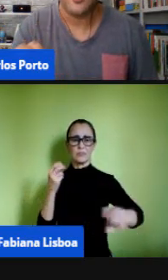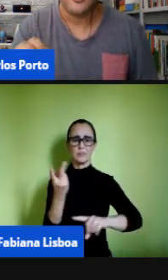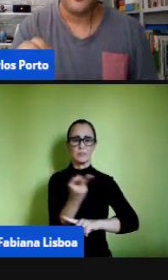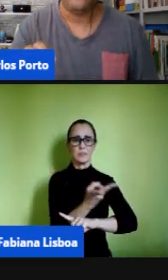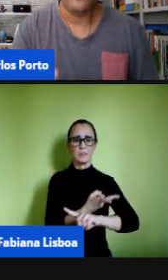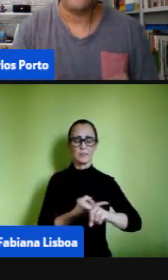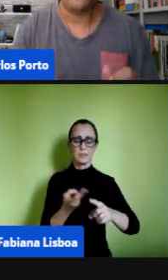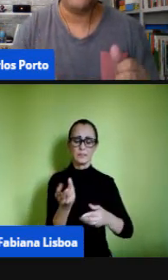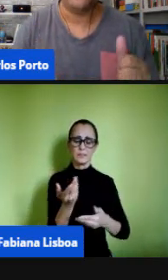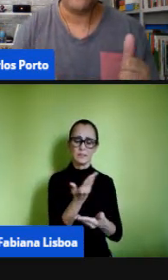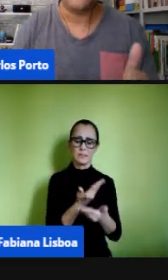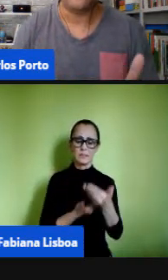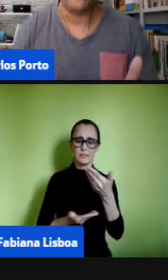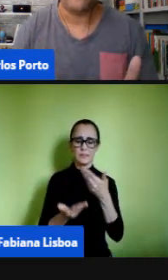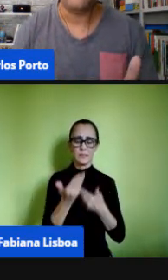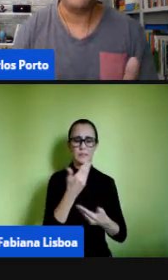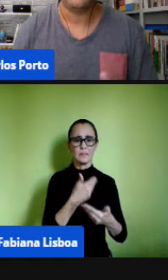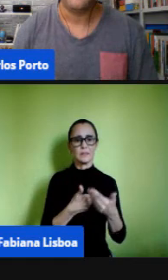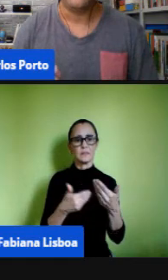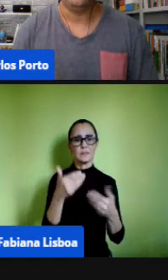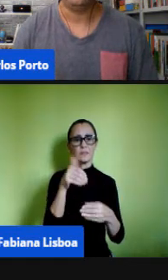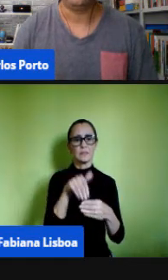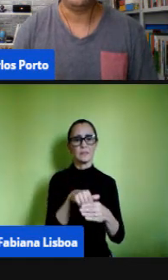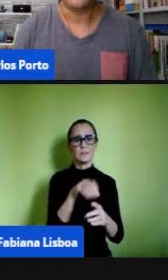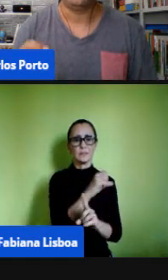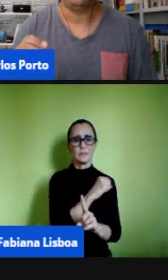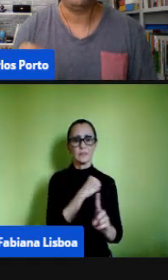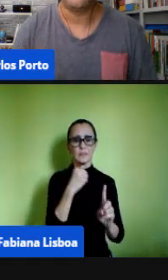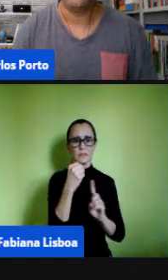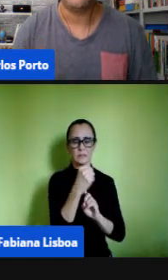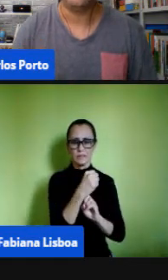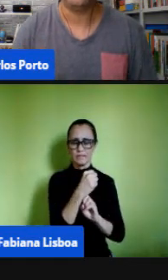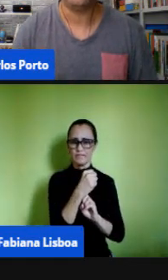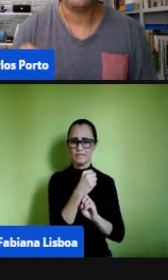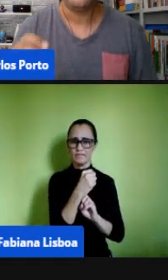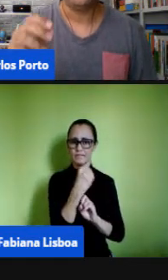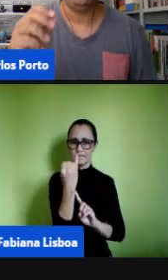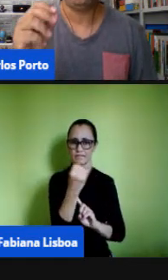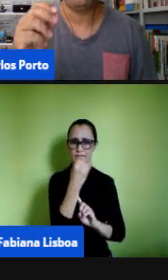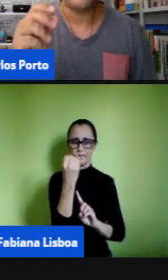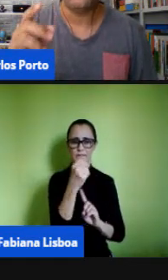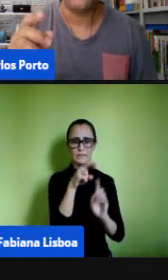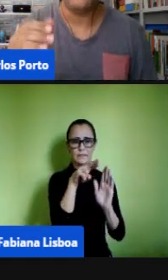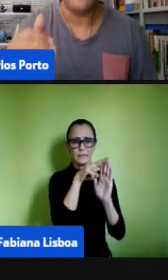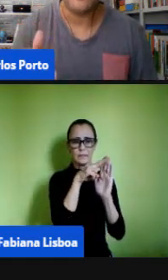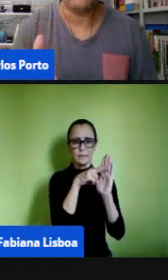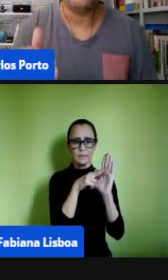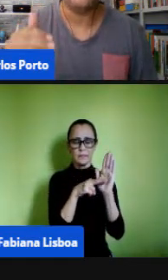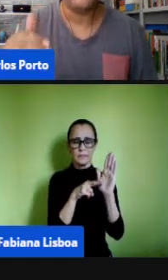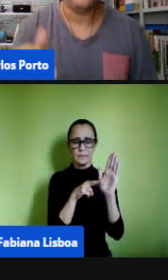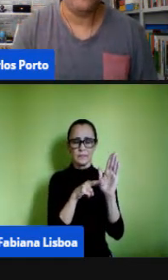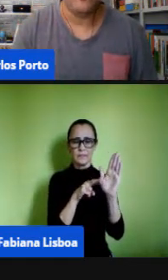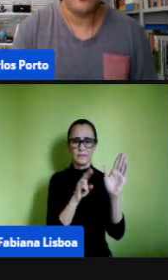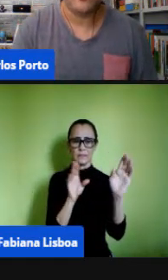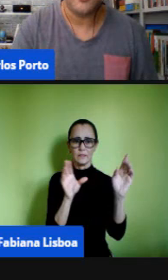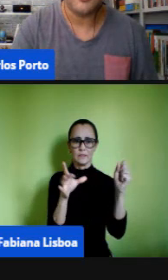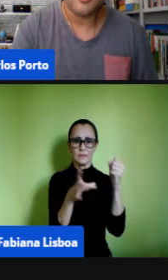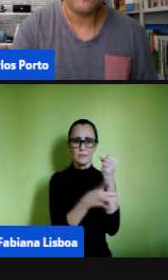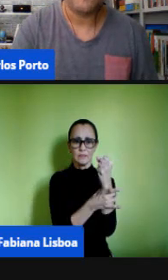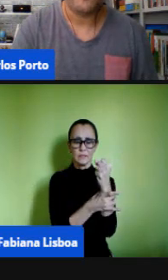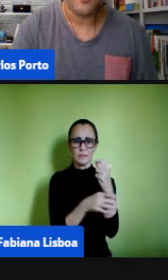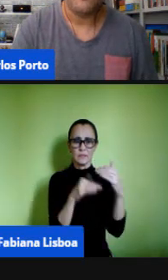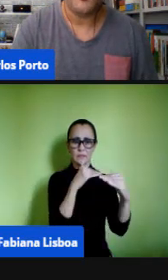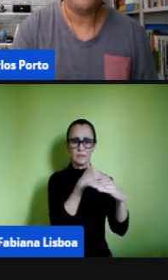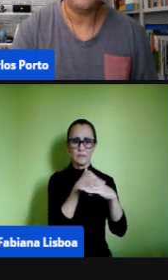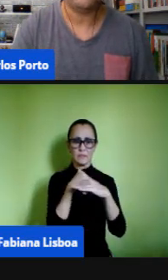sociais, de acordo com as normas e os cuidados de segurança e os padrões éticos de uma